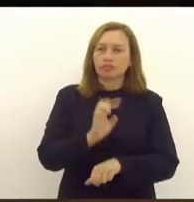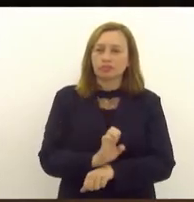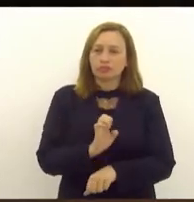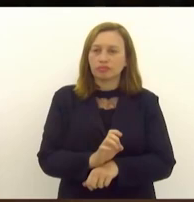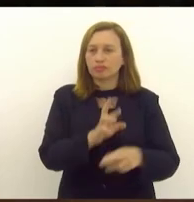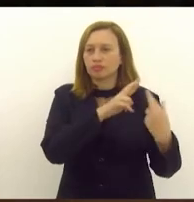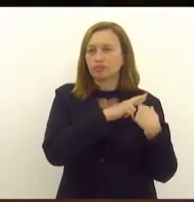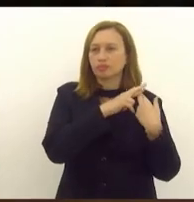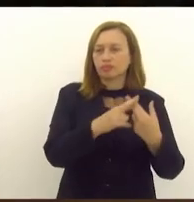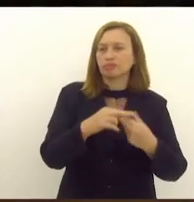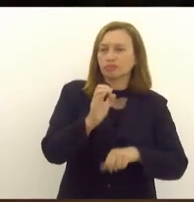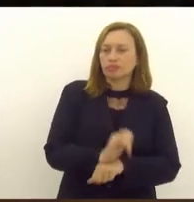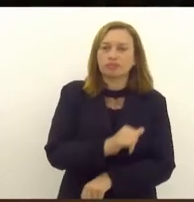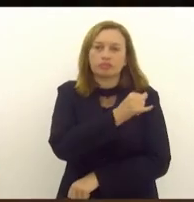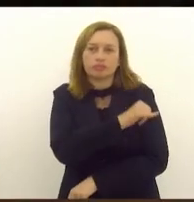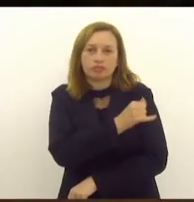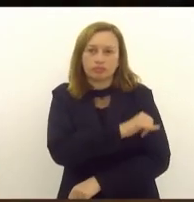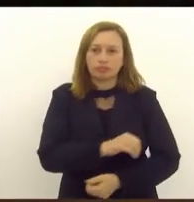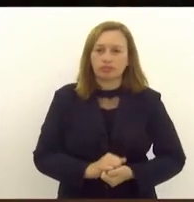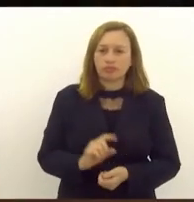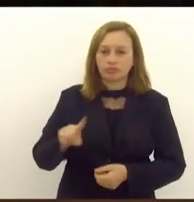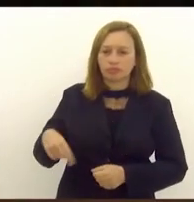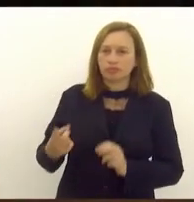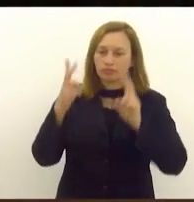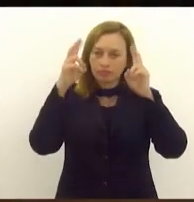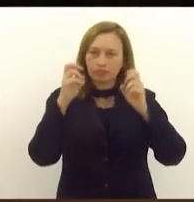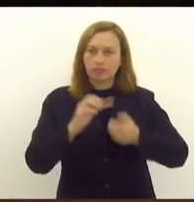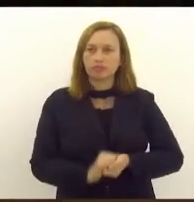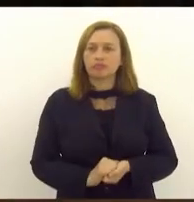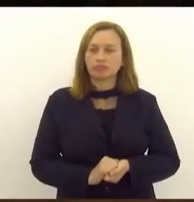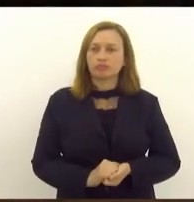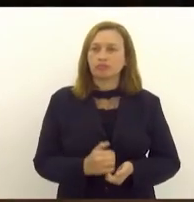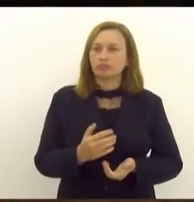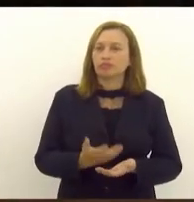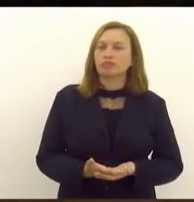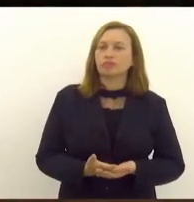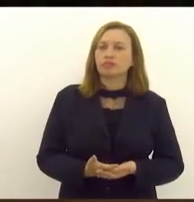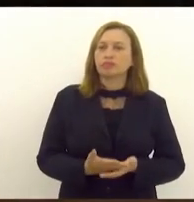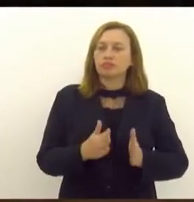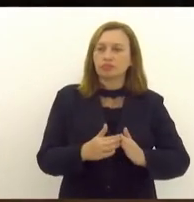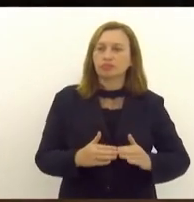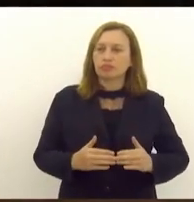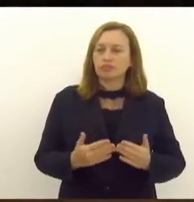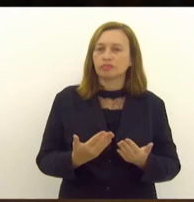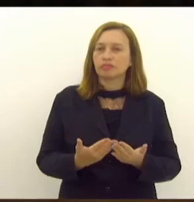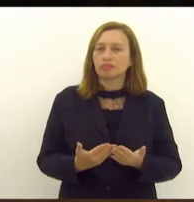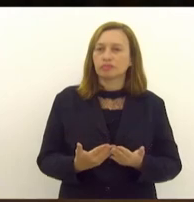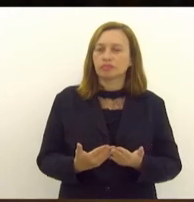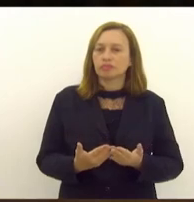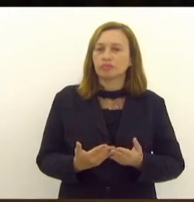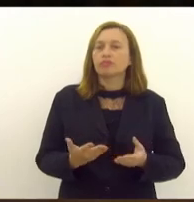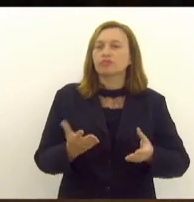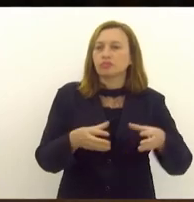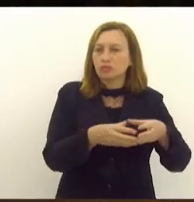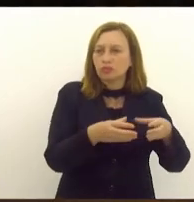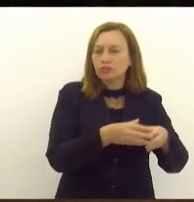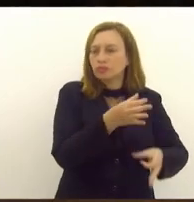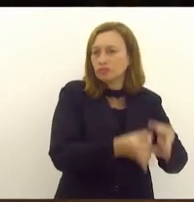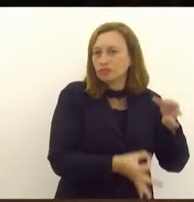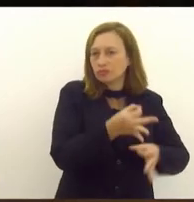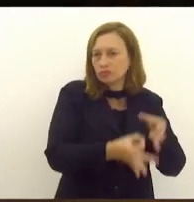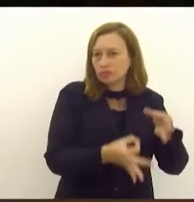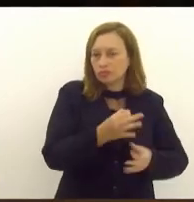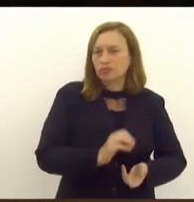a responsabilidade do Estado do Rio de Janeiro e da outras previdências vendendo de pareceres da comissão de constituição e Justiça